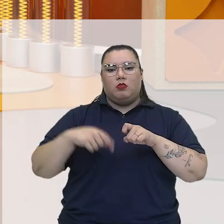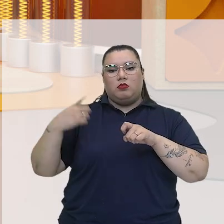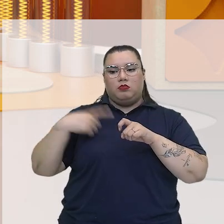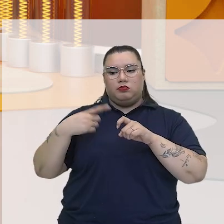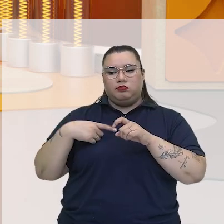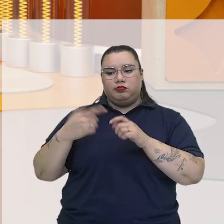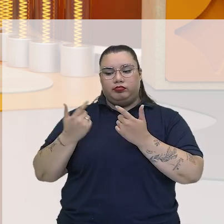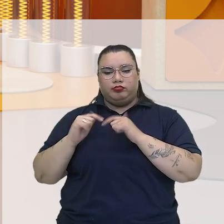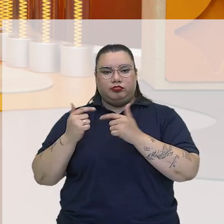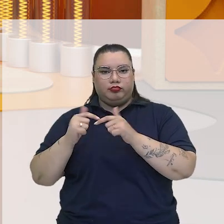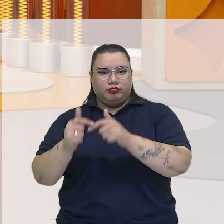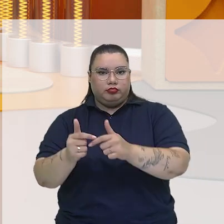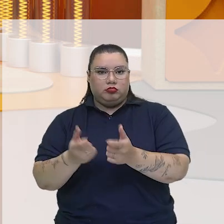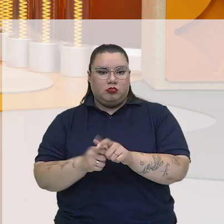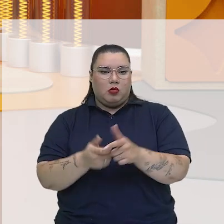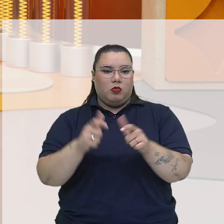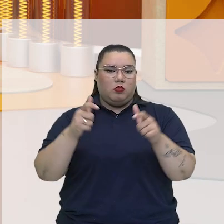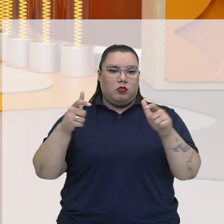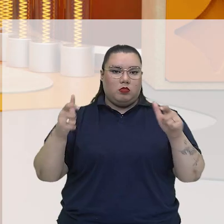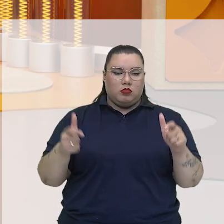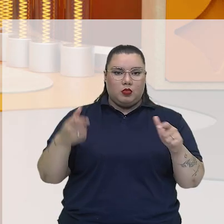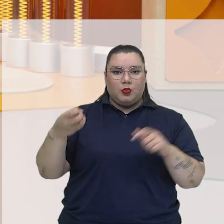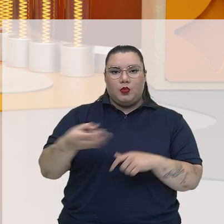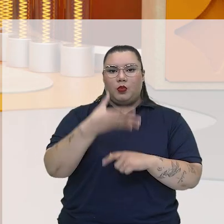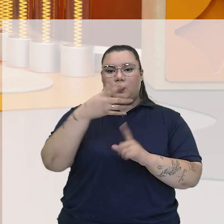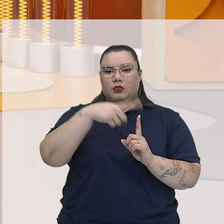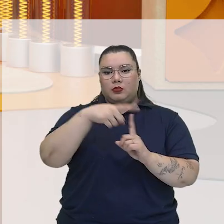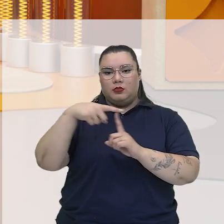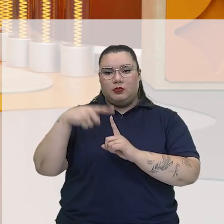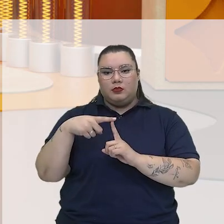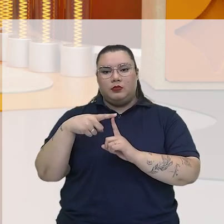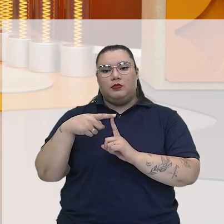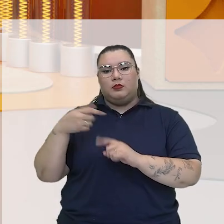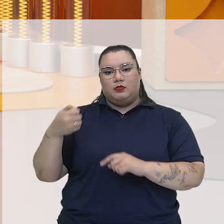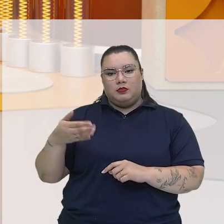haja novos filhotes, novas